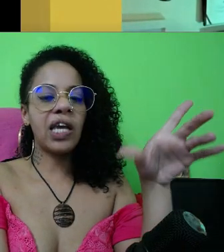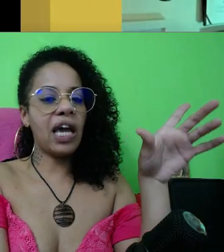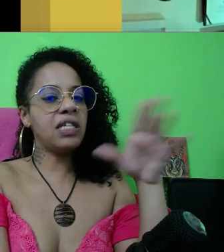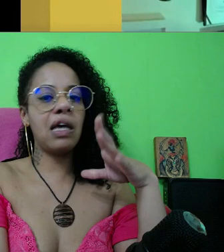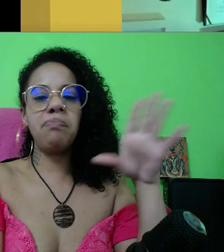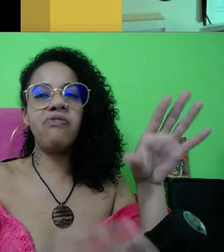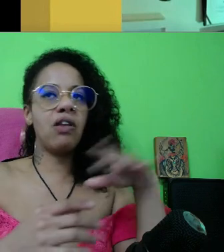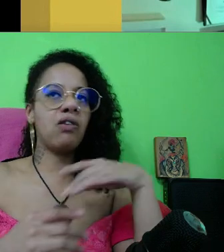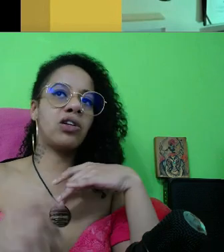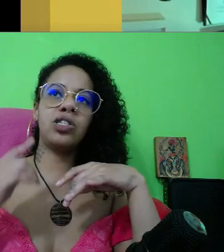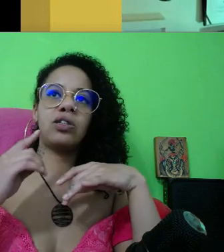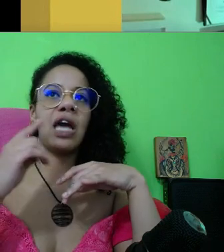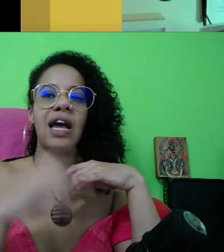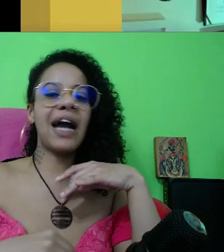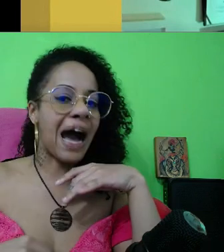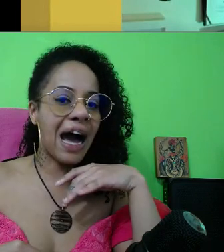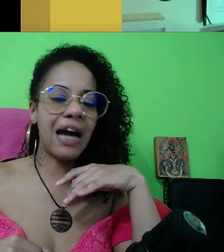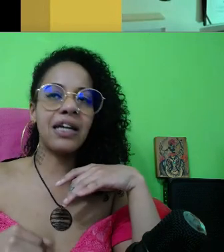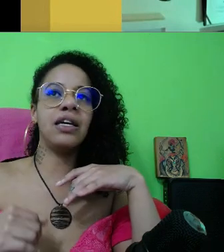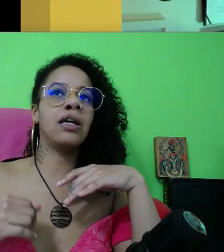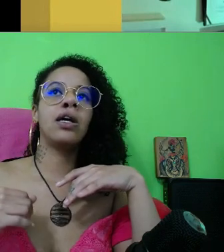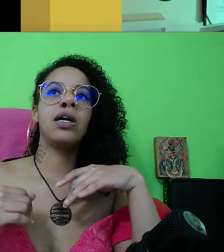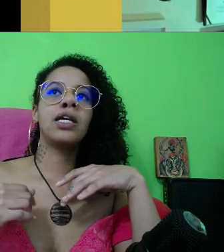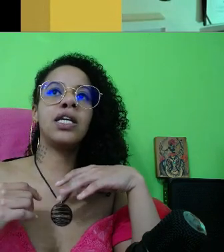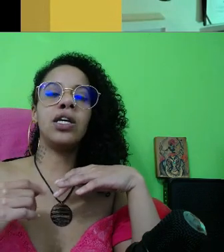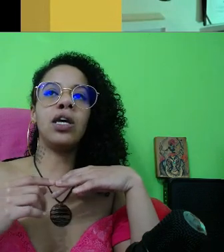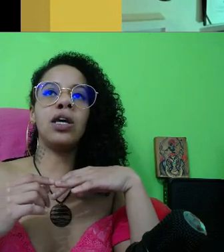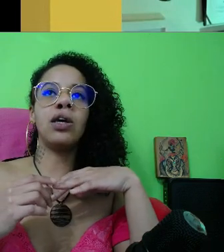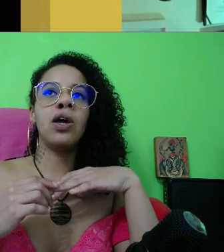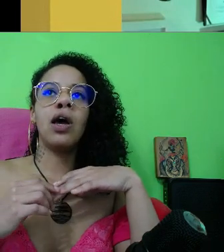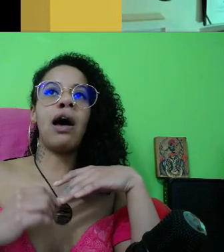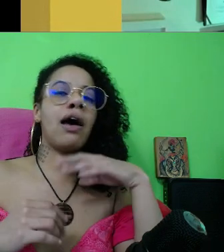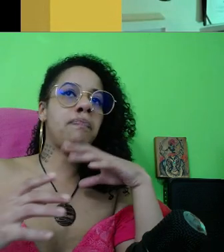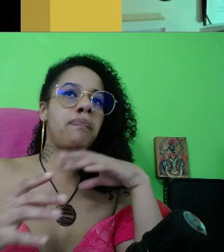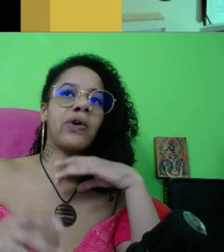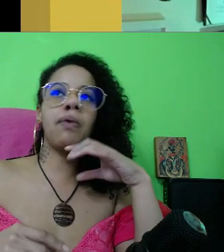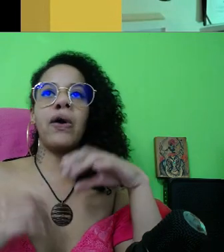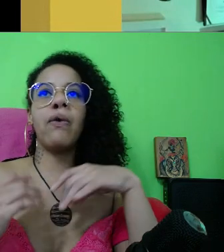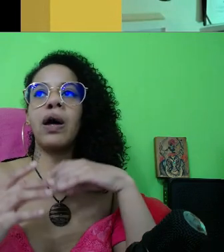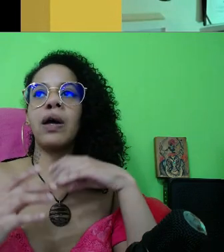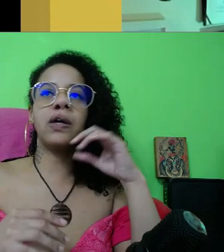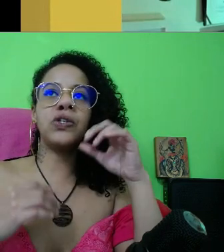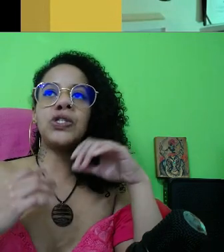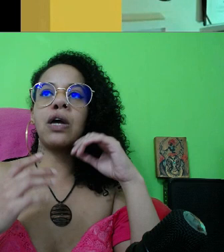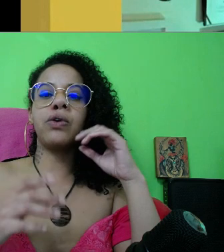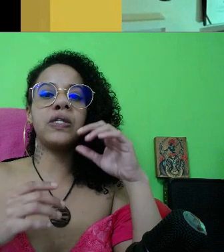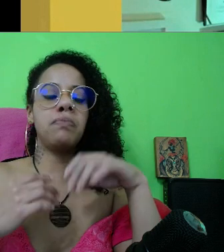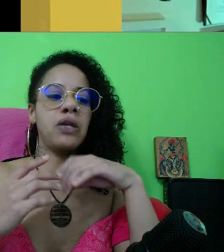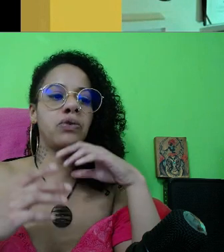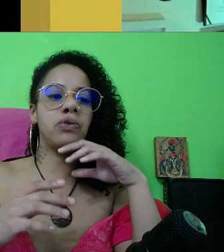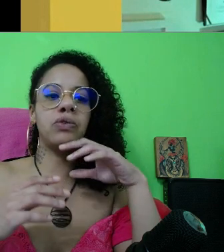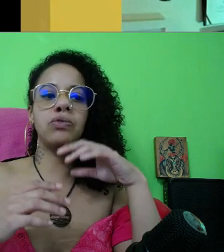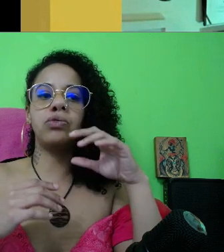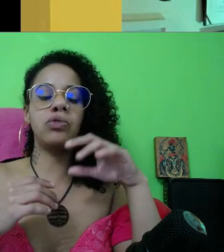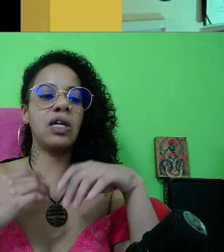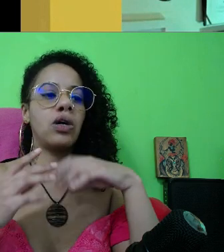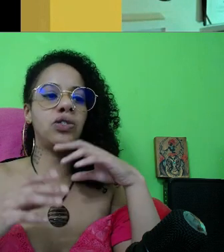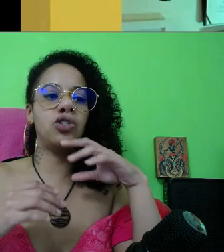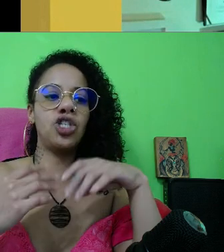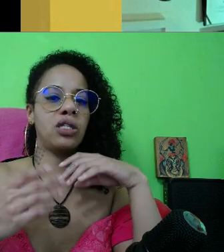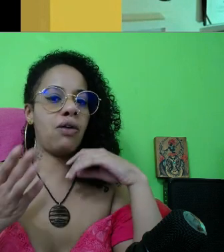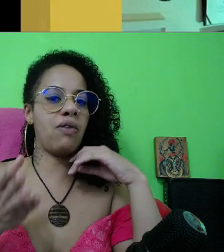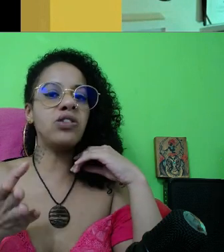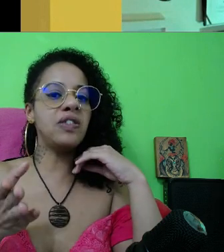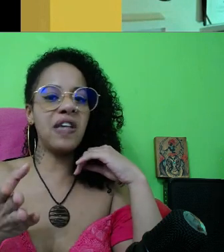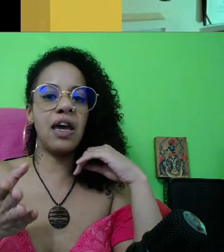quem sempre falou que é caqui que ai porque meu aqui a gente tem conhecimento dos